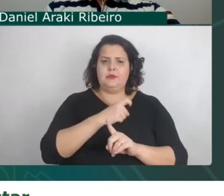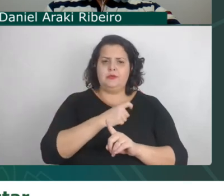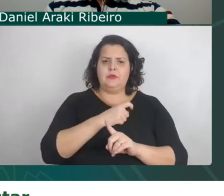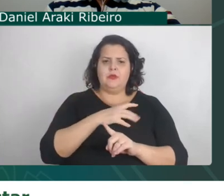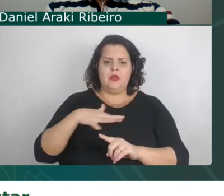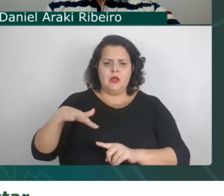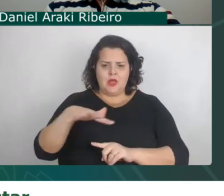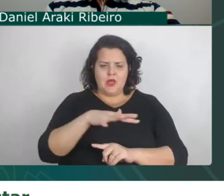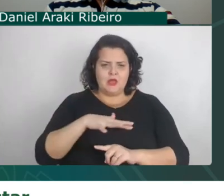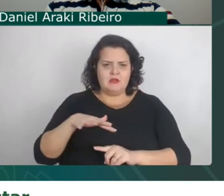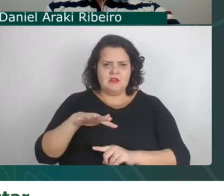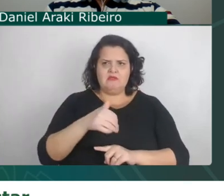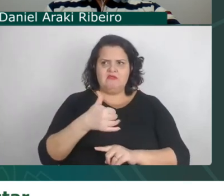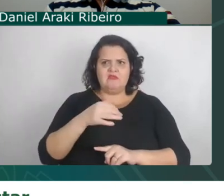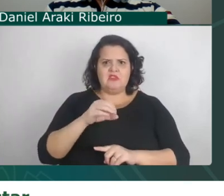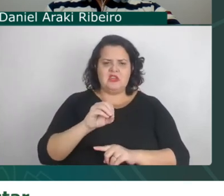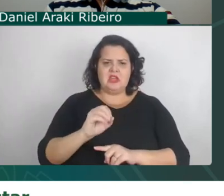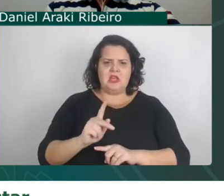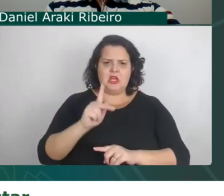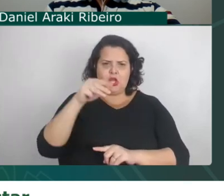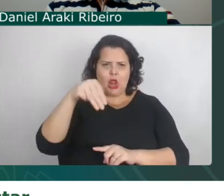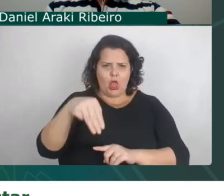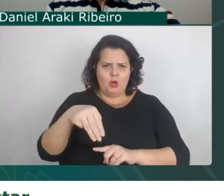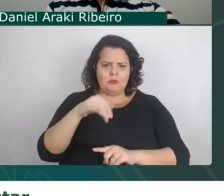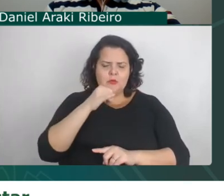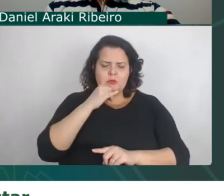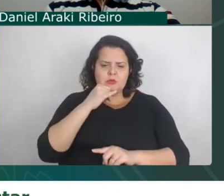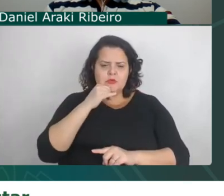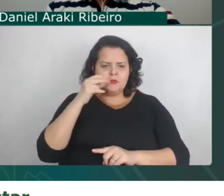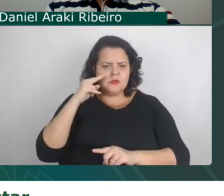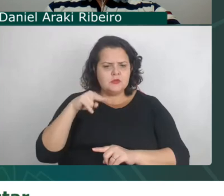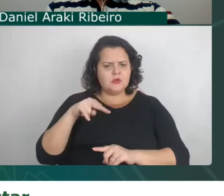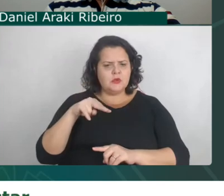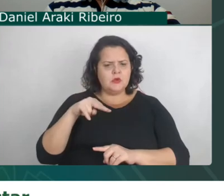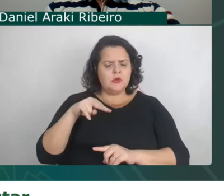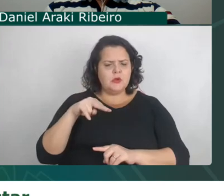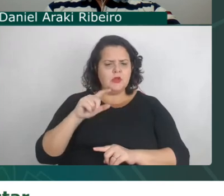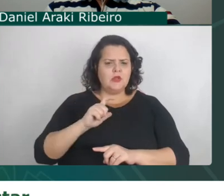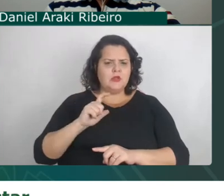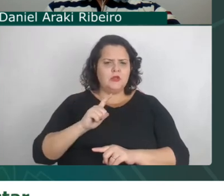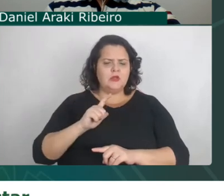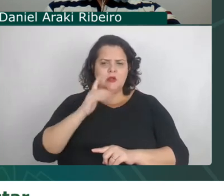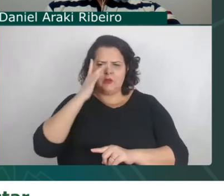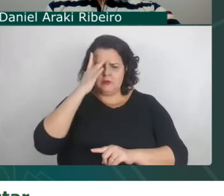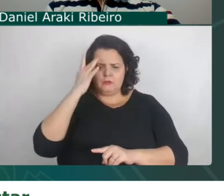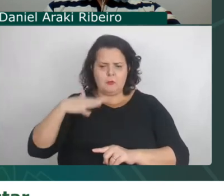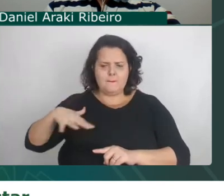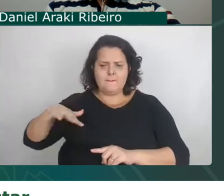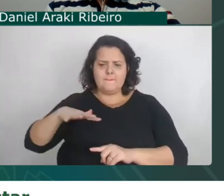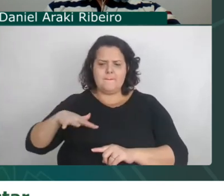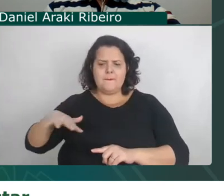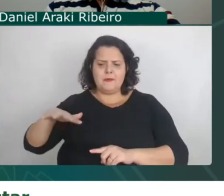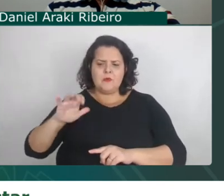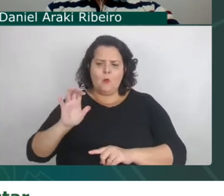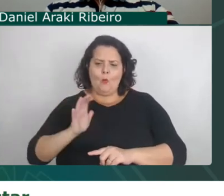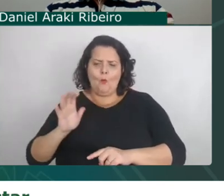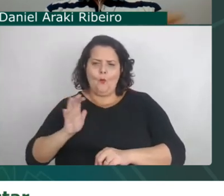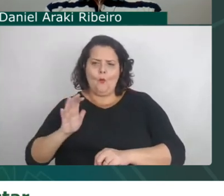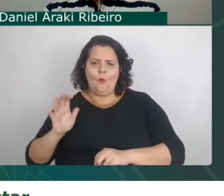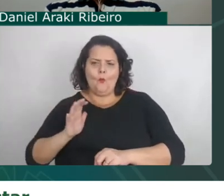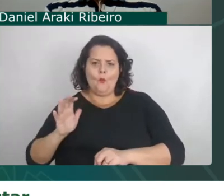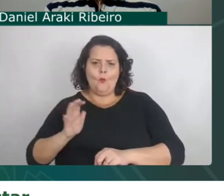de 10 quilômetros, né? A gente sai de uma classe que tem um alto poder aquisitivo, que